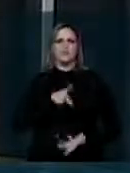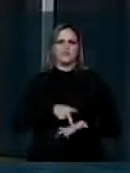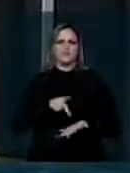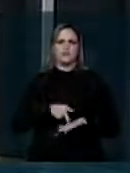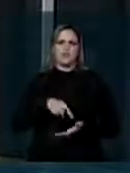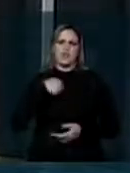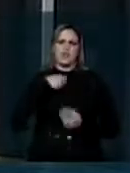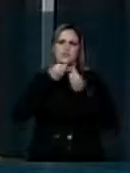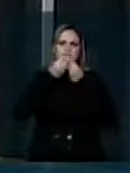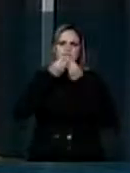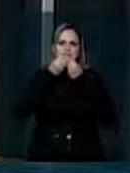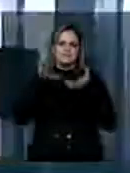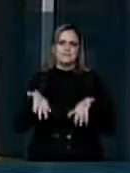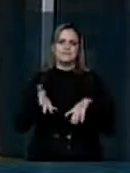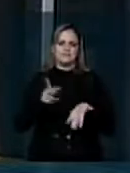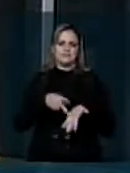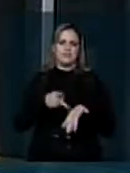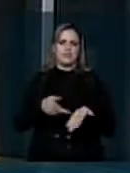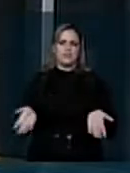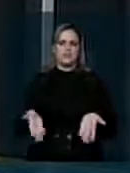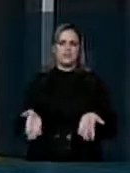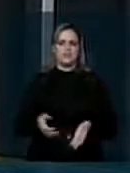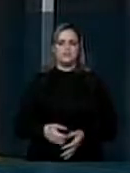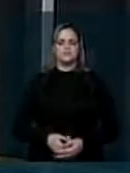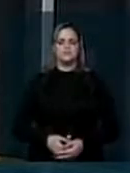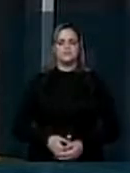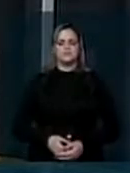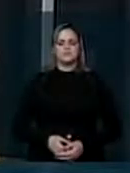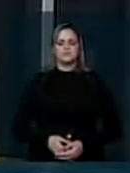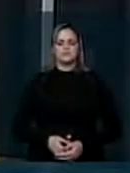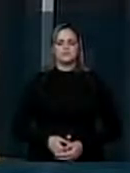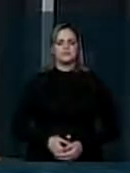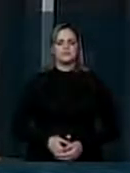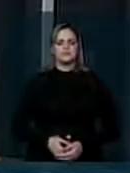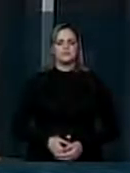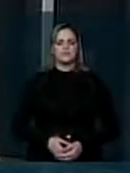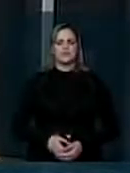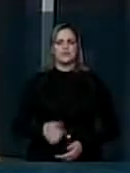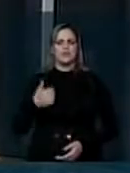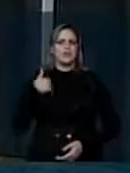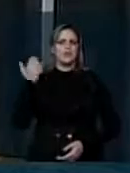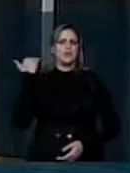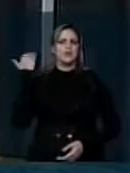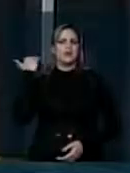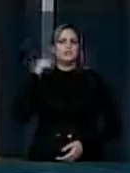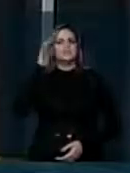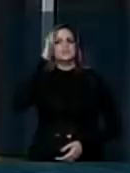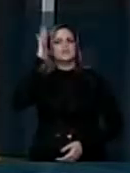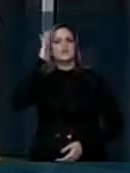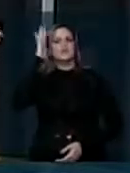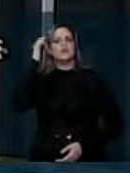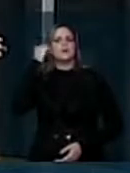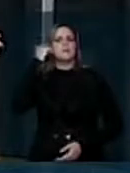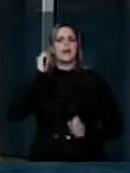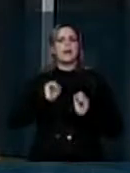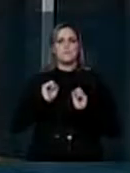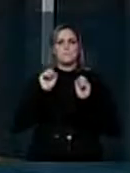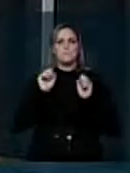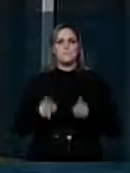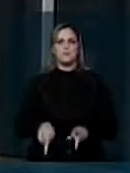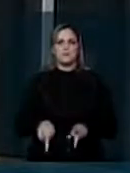dessa tribuna, neste momento. Eu tinha uma aspiração de, quando me